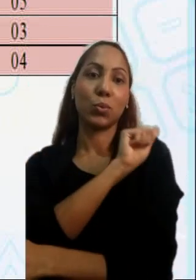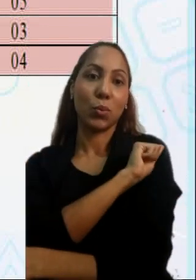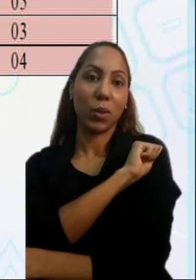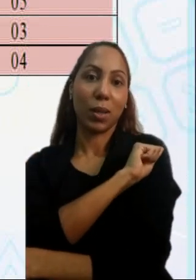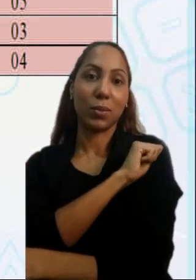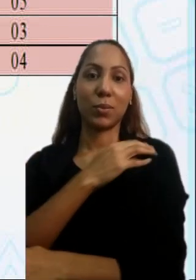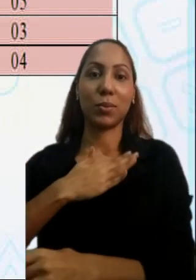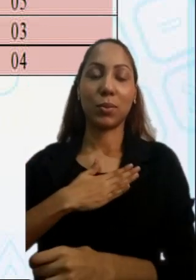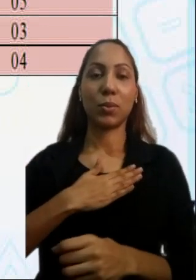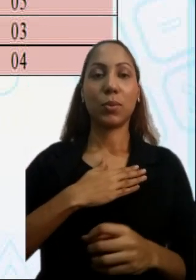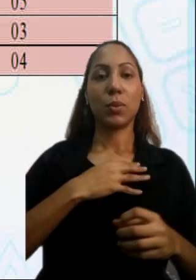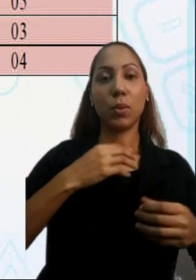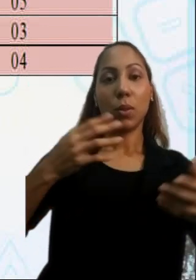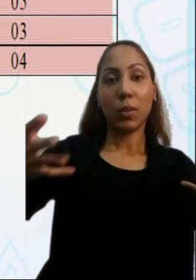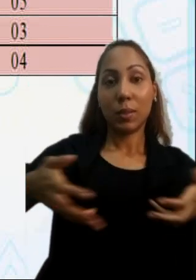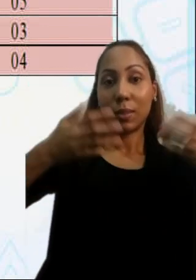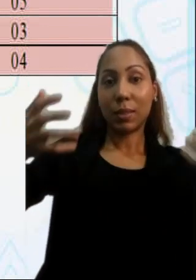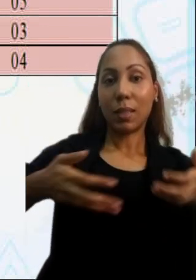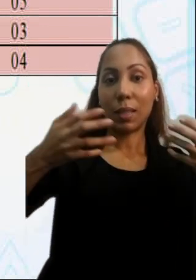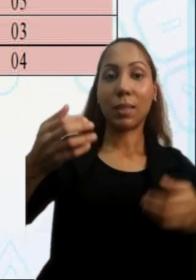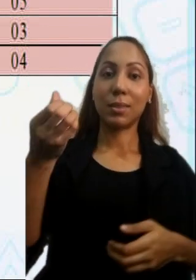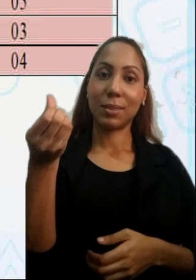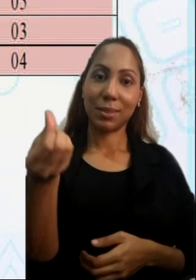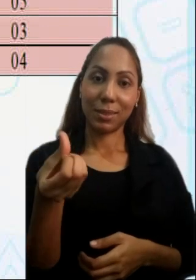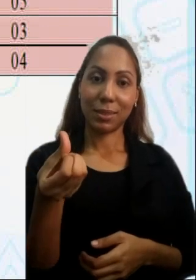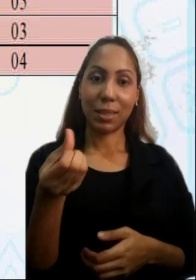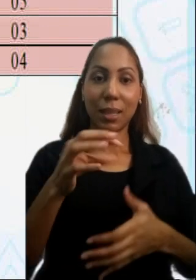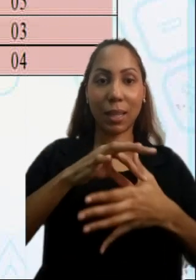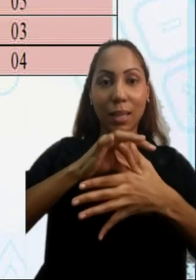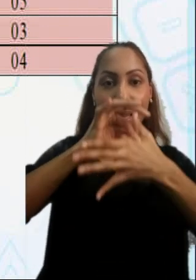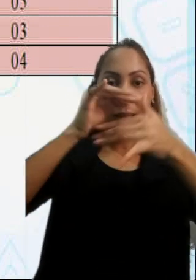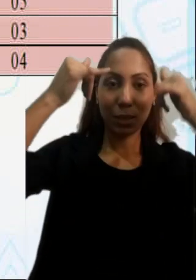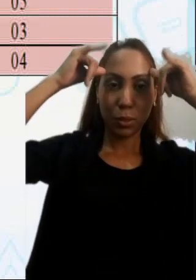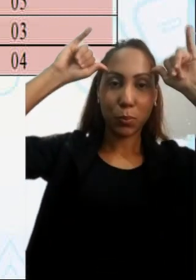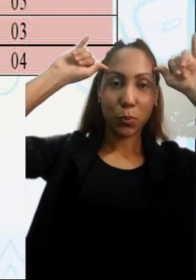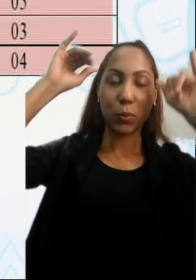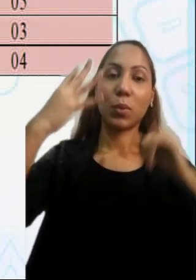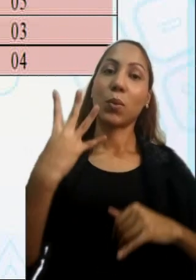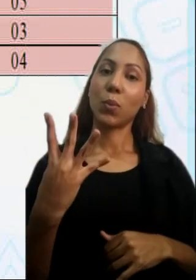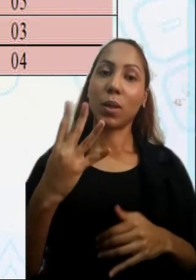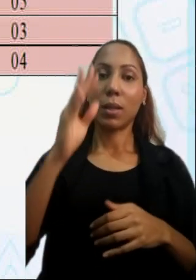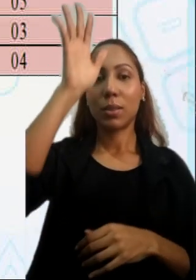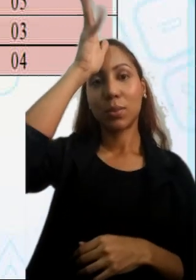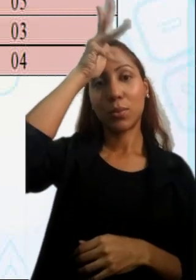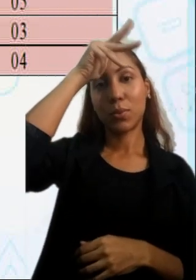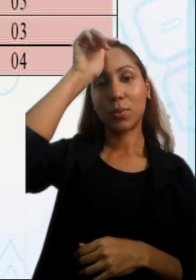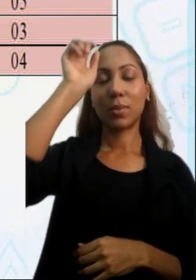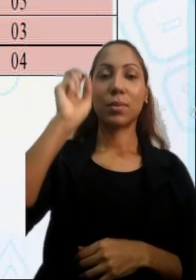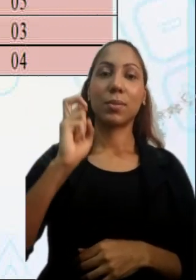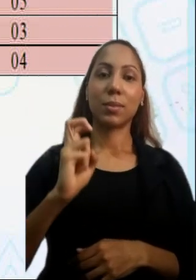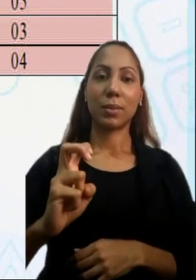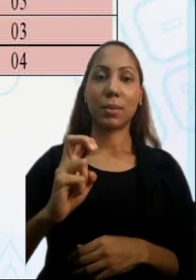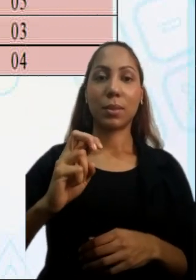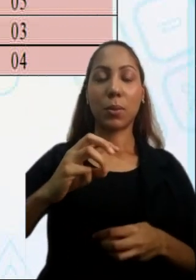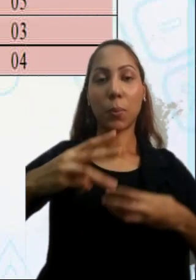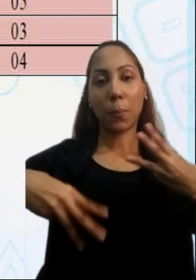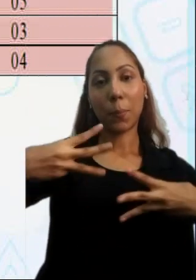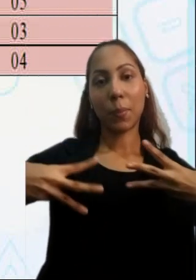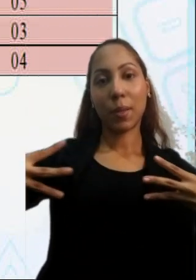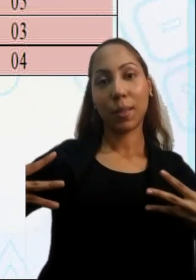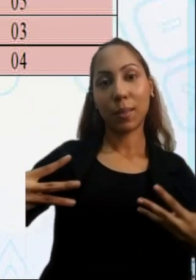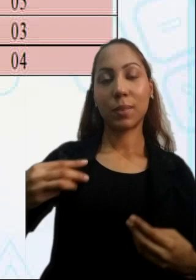estudantes. Salada, por 6. Carne bovina, por 4. Frango, por 5. Macarrão,